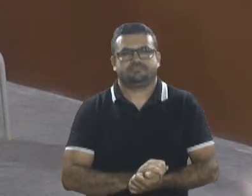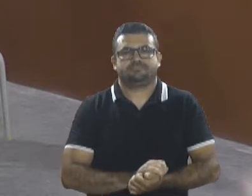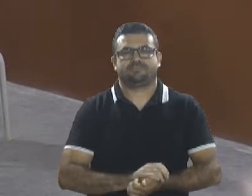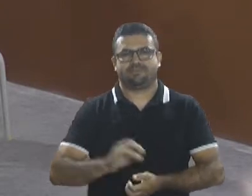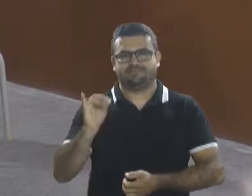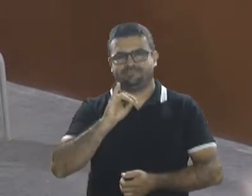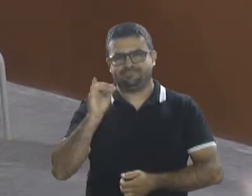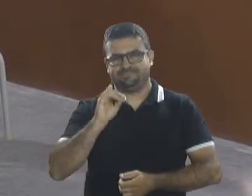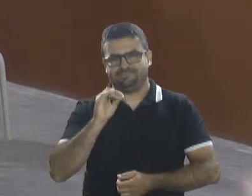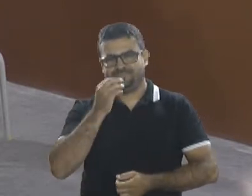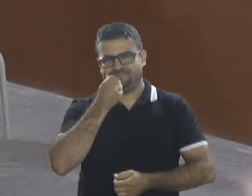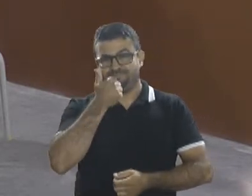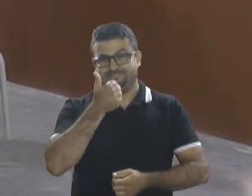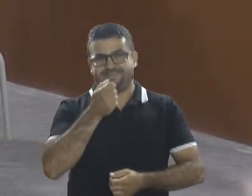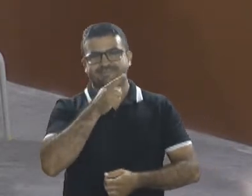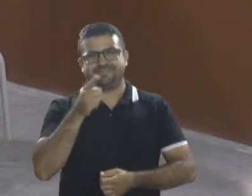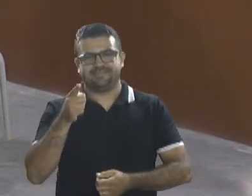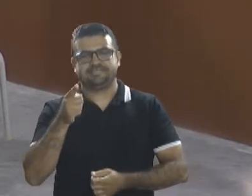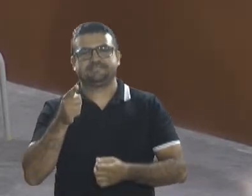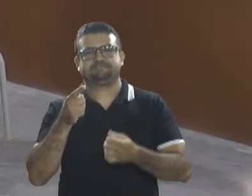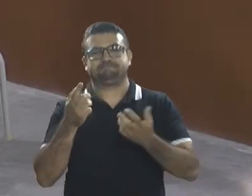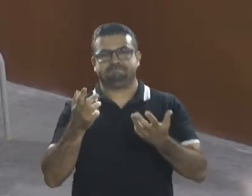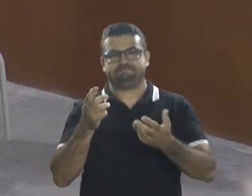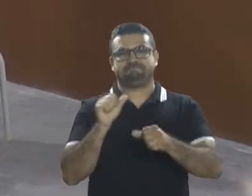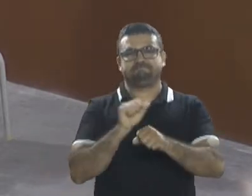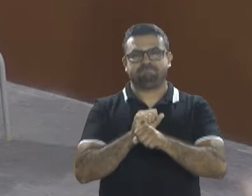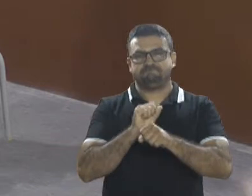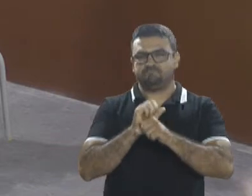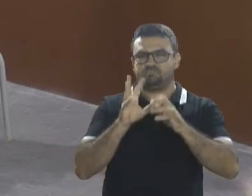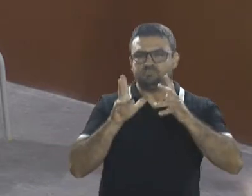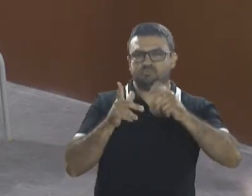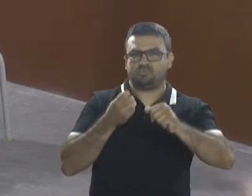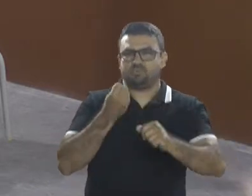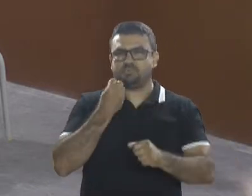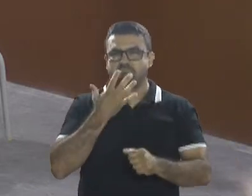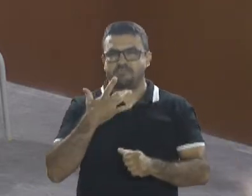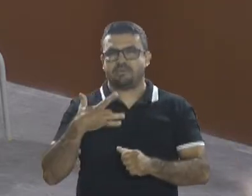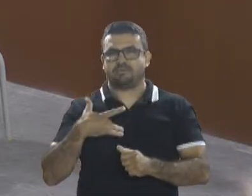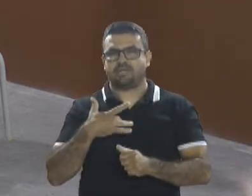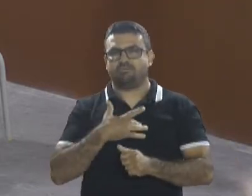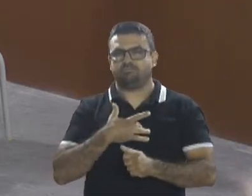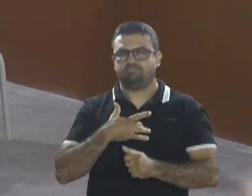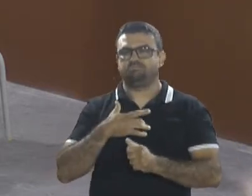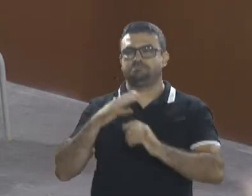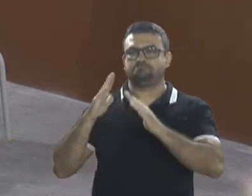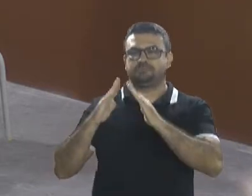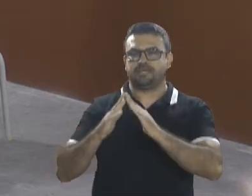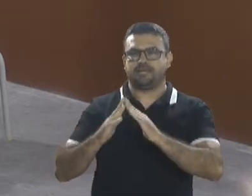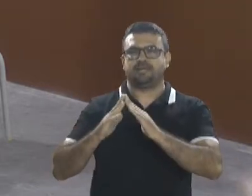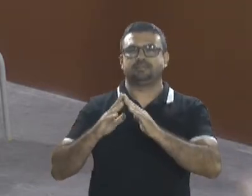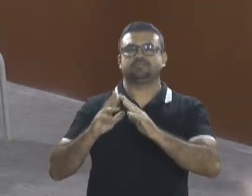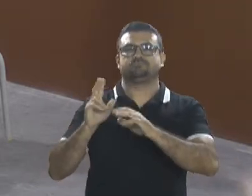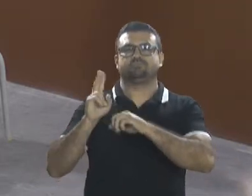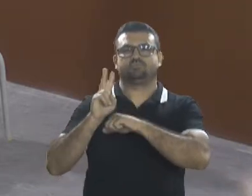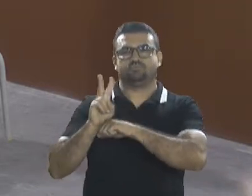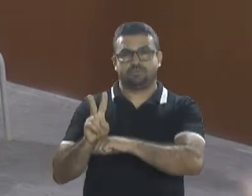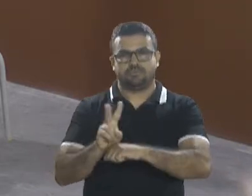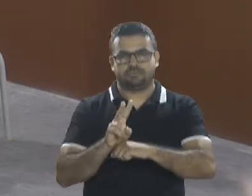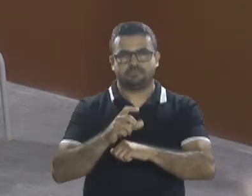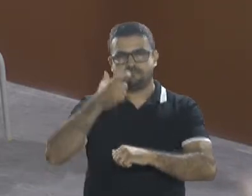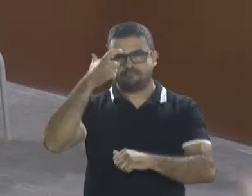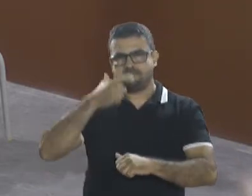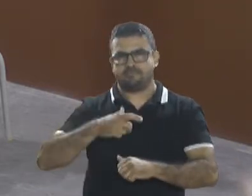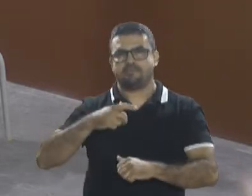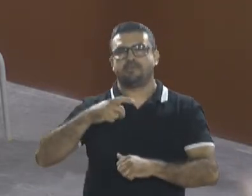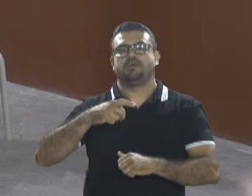Oi pessoal, tudo bom com vocês? Eu espero que estejam todos bem em casa, se cuidando, tá? Eu sou a professora Sara